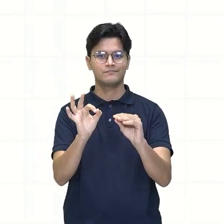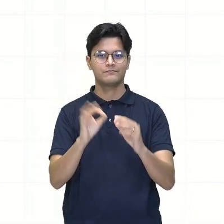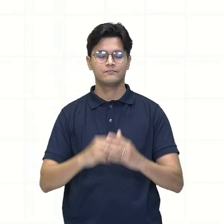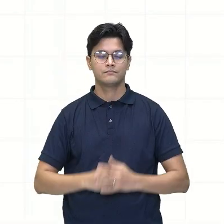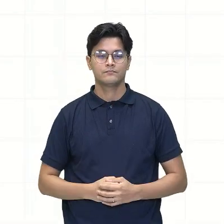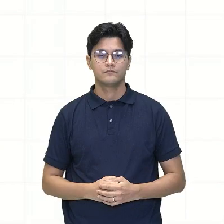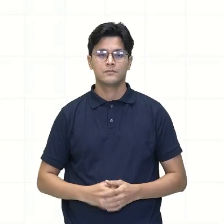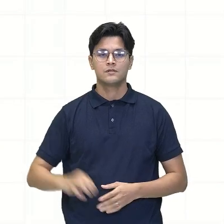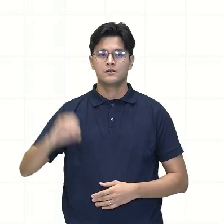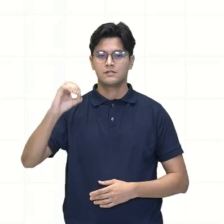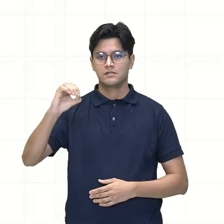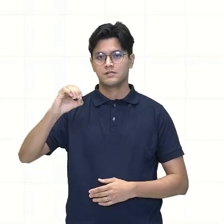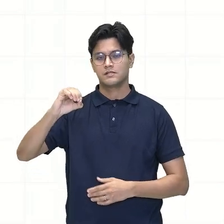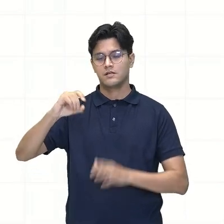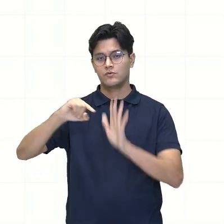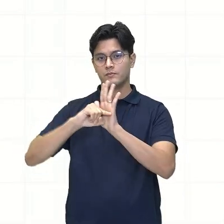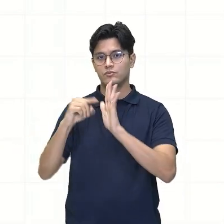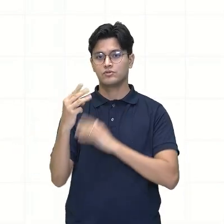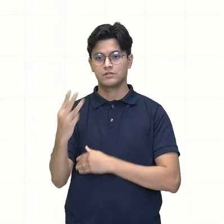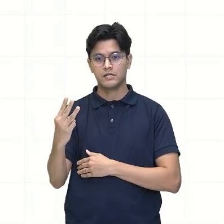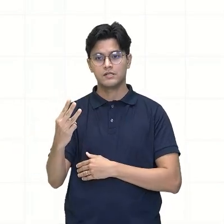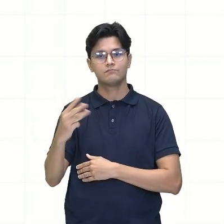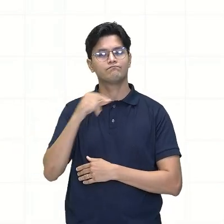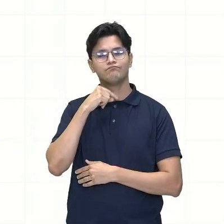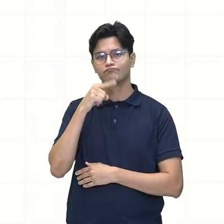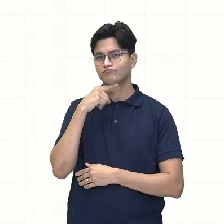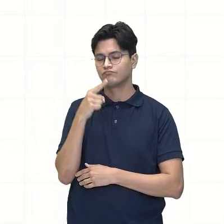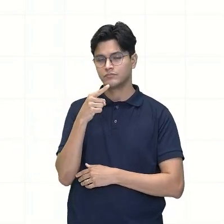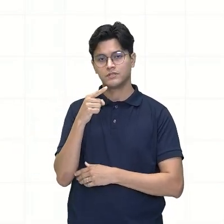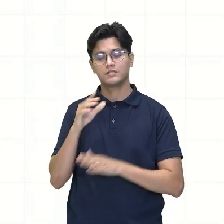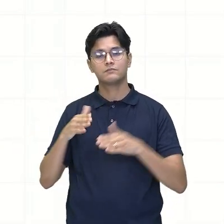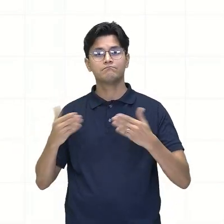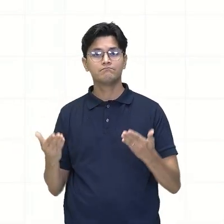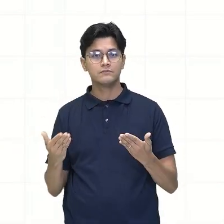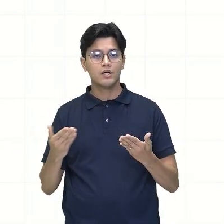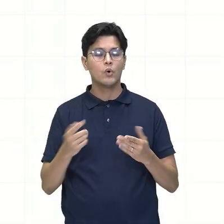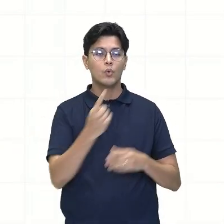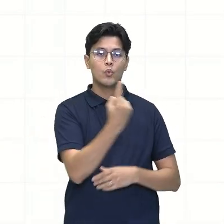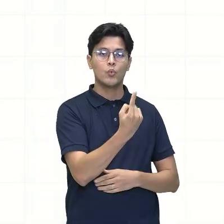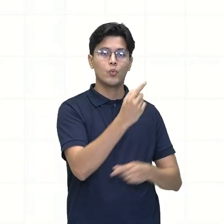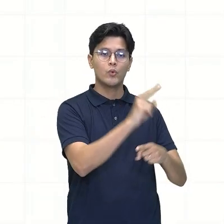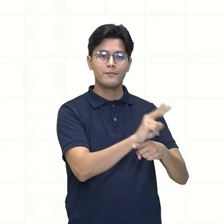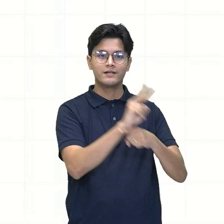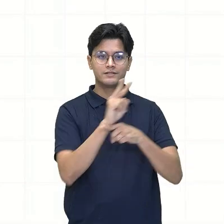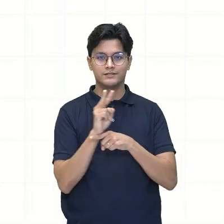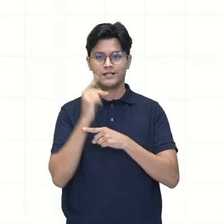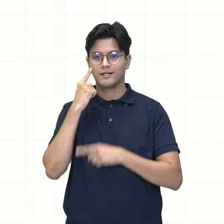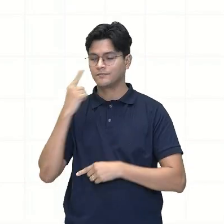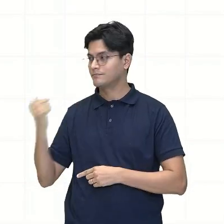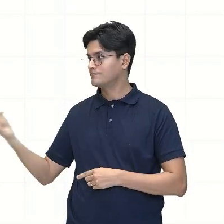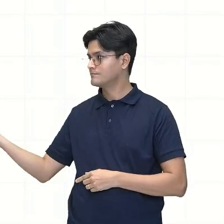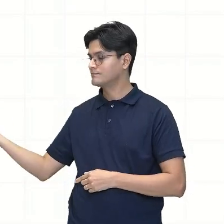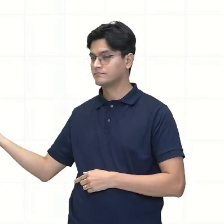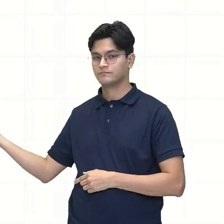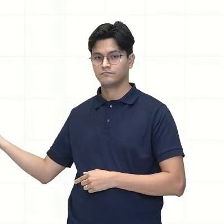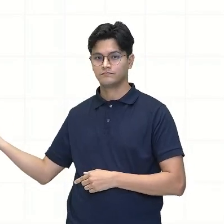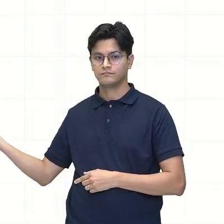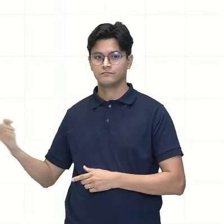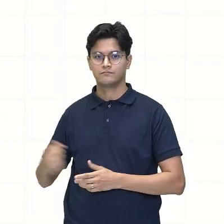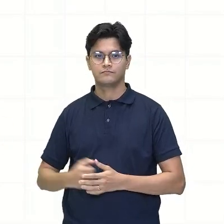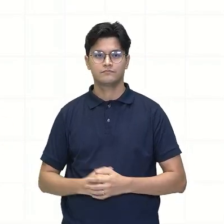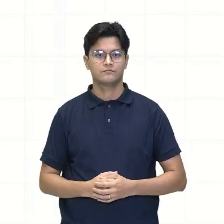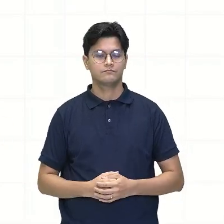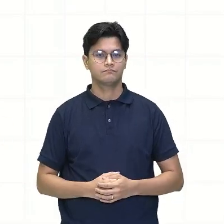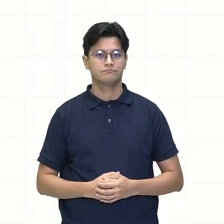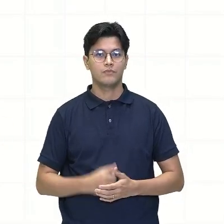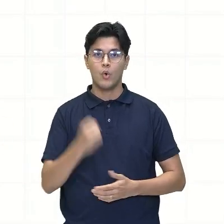0 menos 3 não dá para fazer, então a gente vai emprestar aqui, ó, do 8. Aqui vai ficar valendo